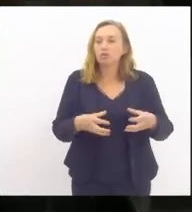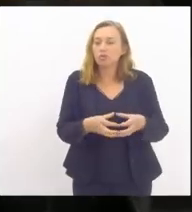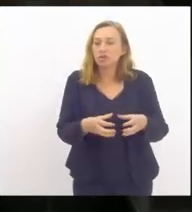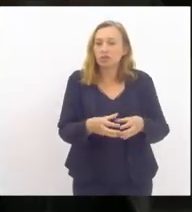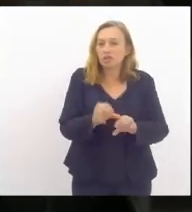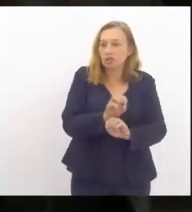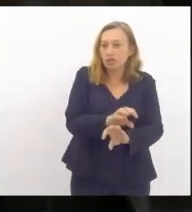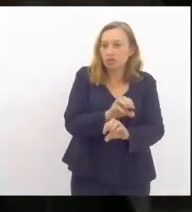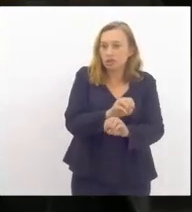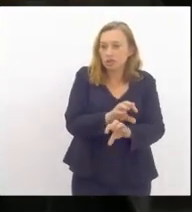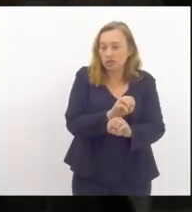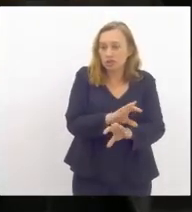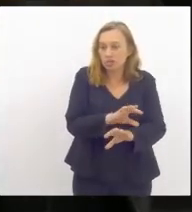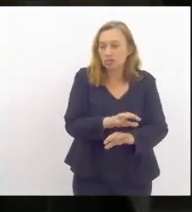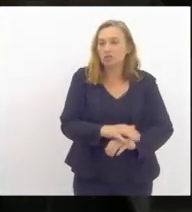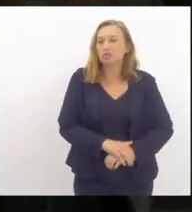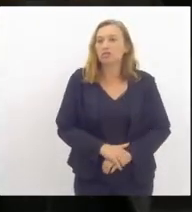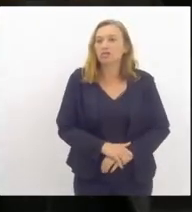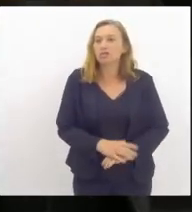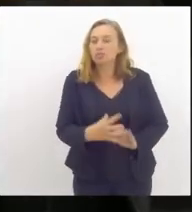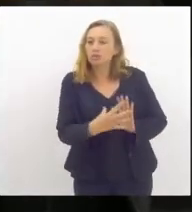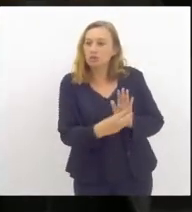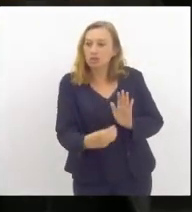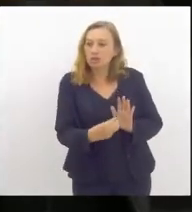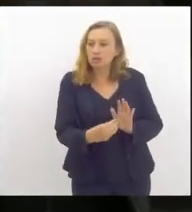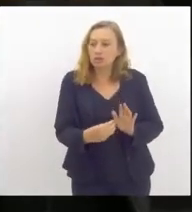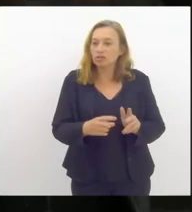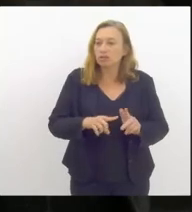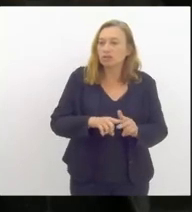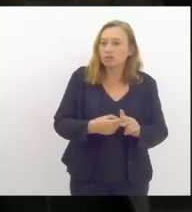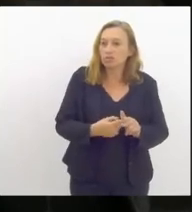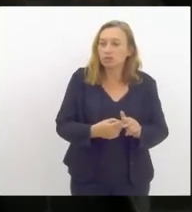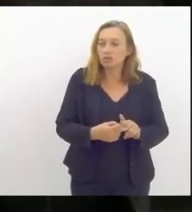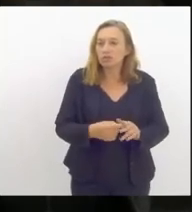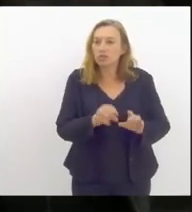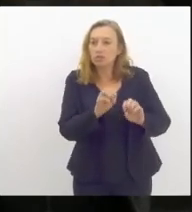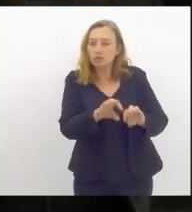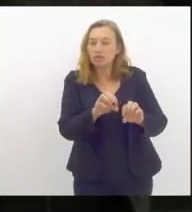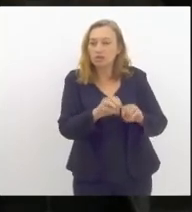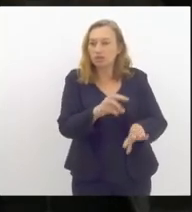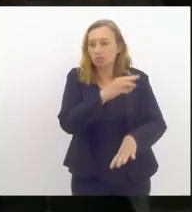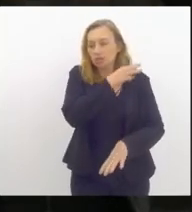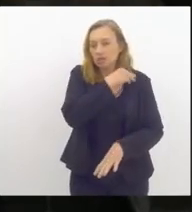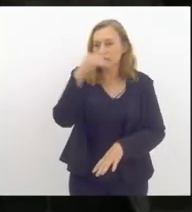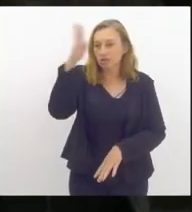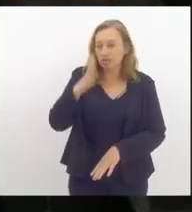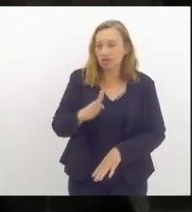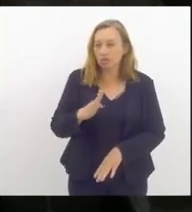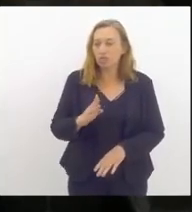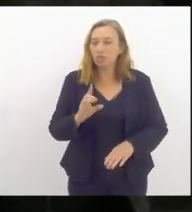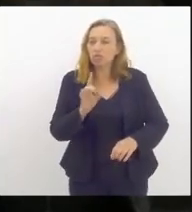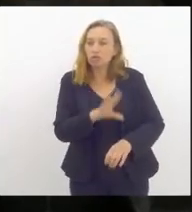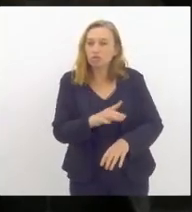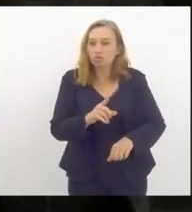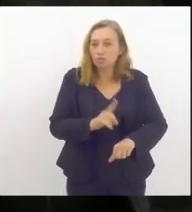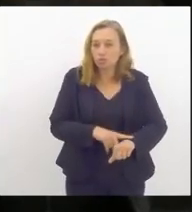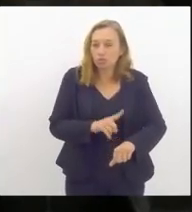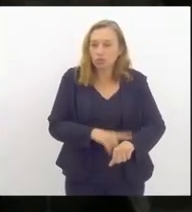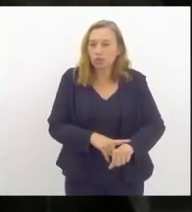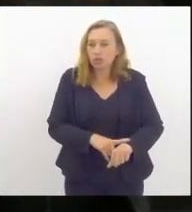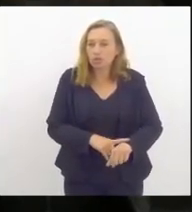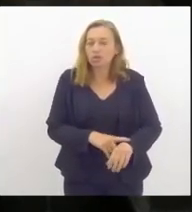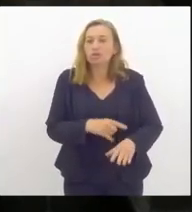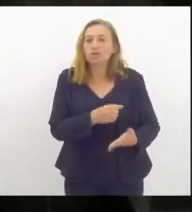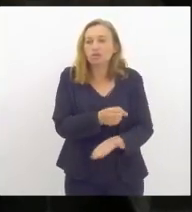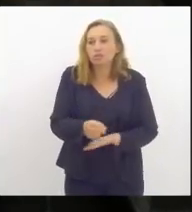Educacional acerca da modernização e da reestruturação do ensino médio Brasil um tapa de Educação Básica e Nesse contexto